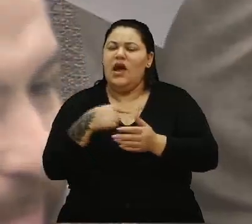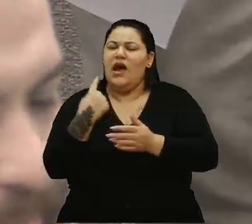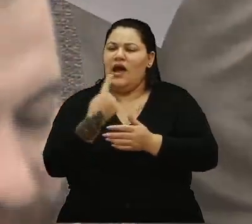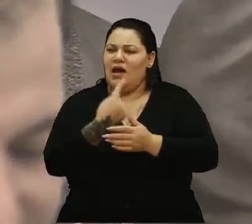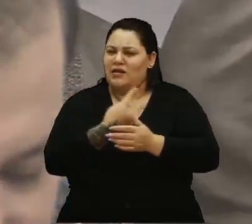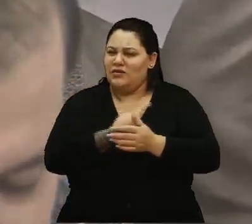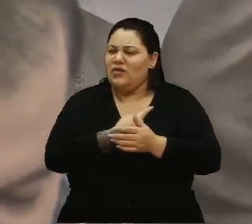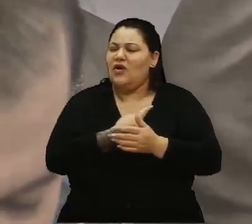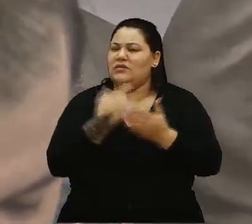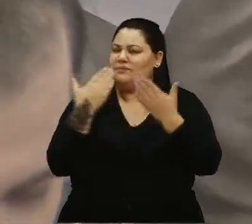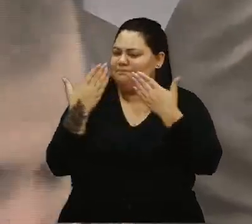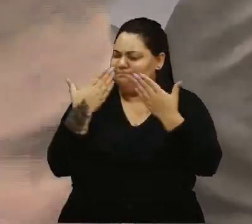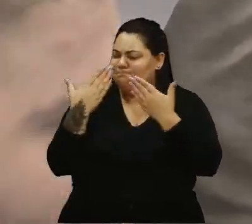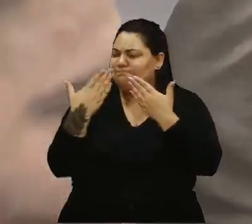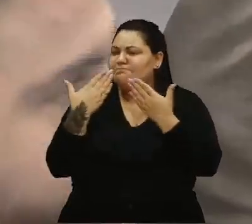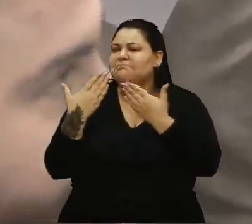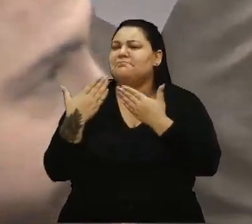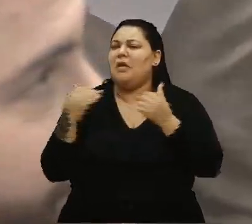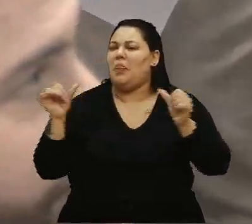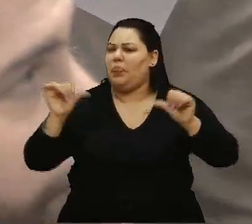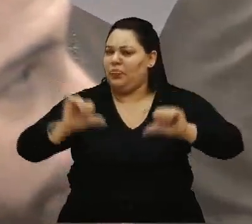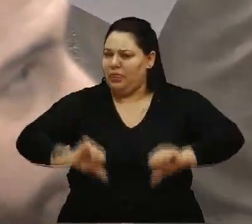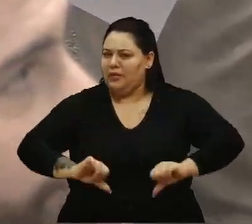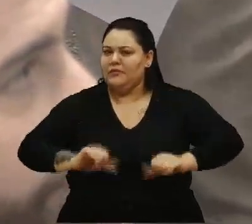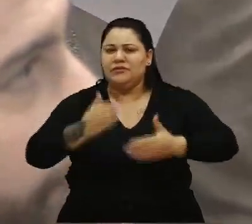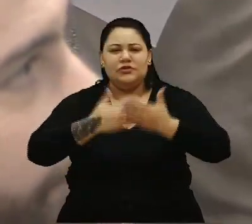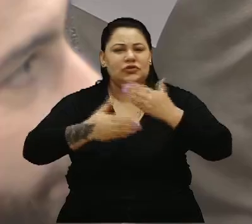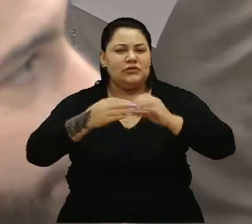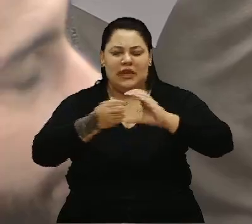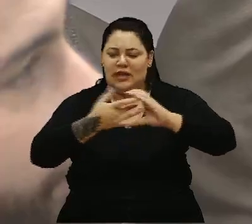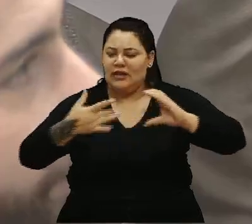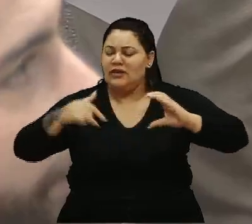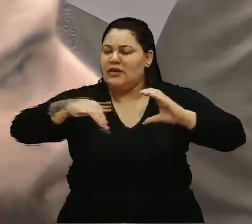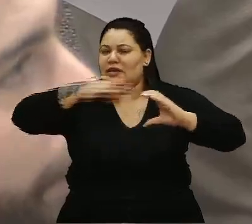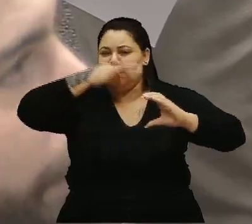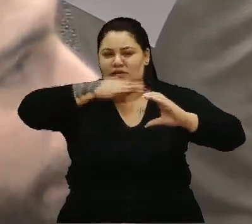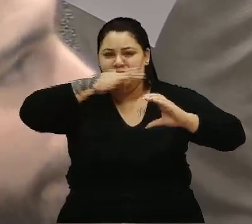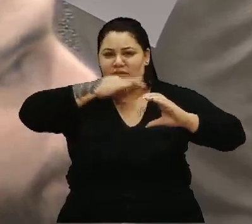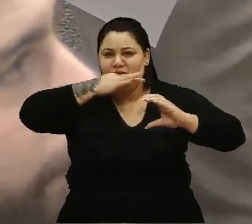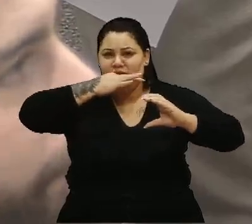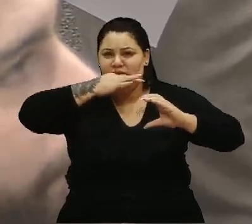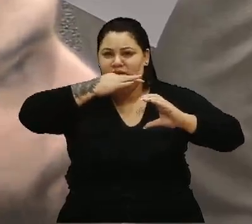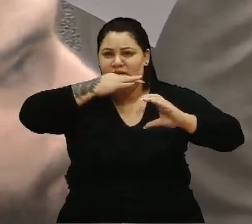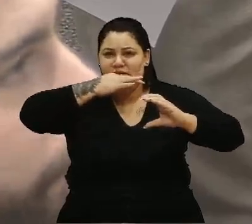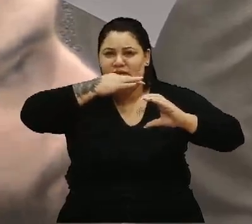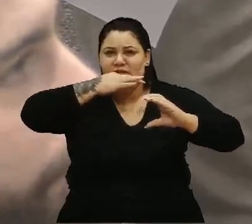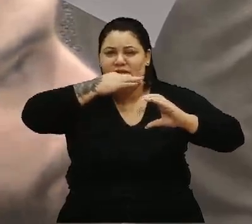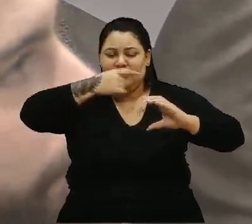em todos os aspectos. Em todos os aspectos. Em Caxias, nós estamos nos medindo por uma régua